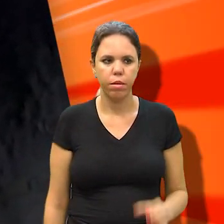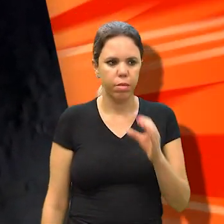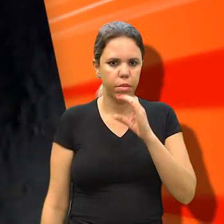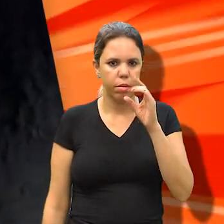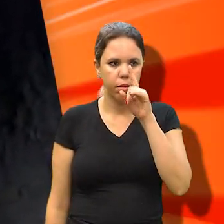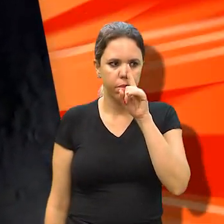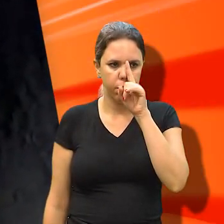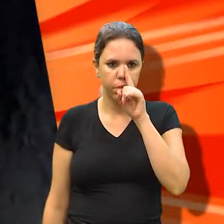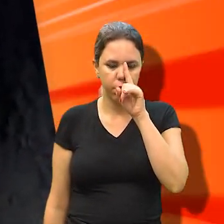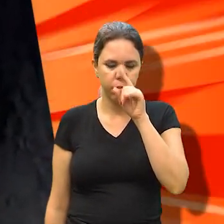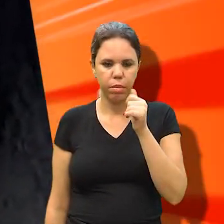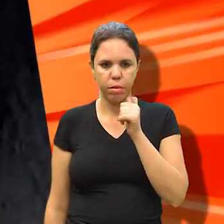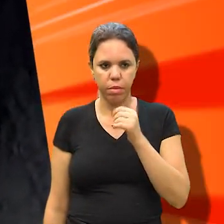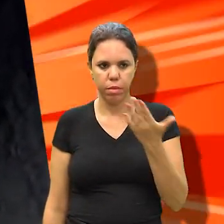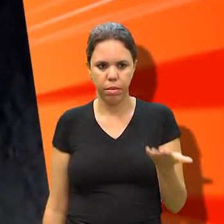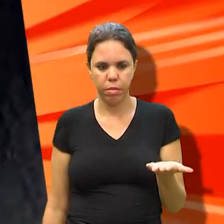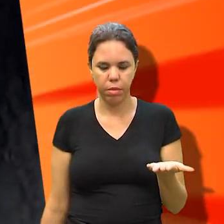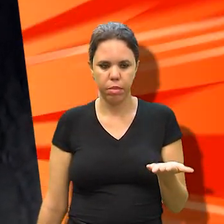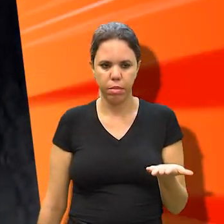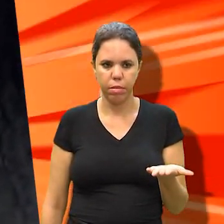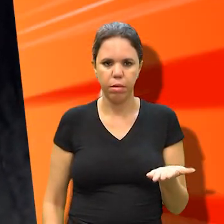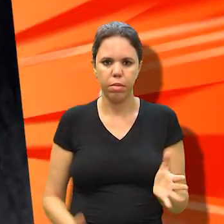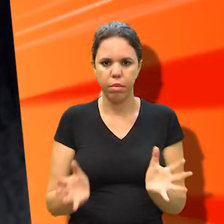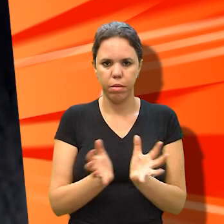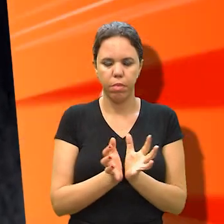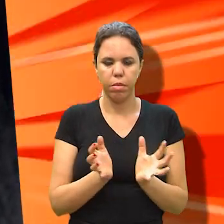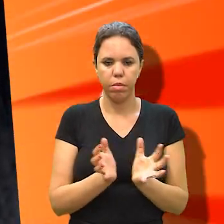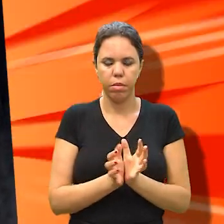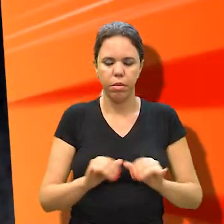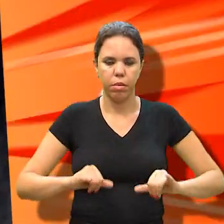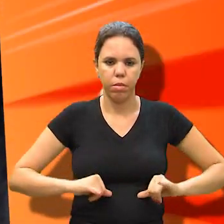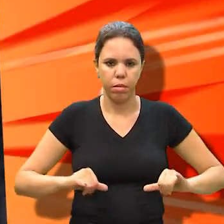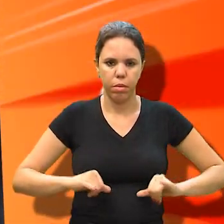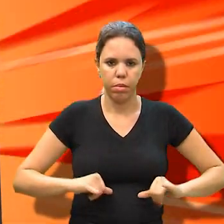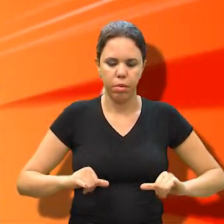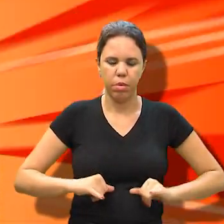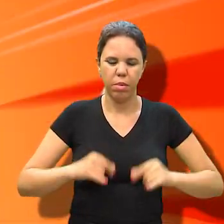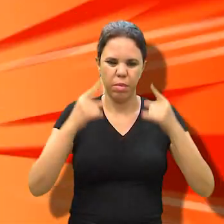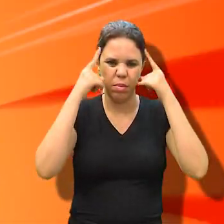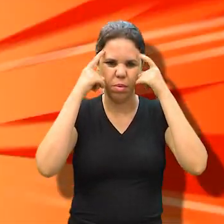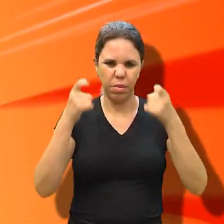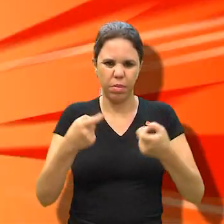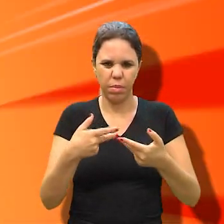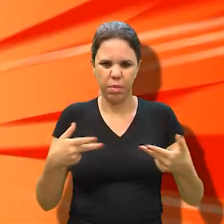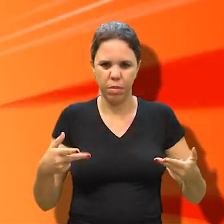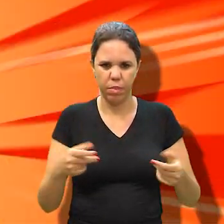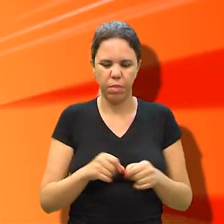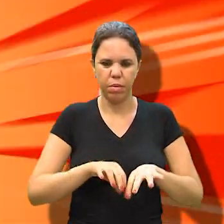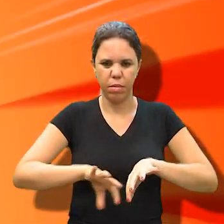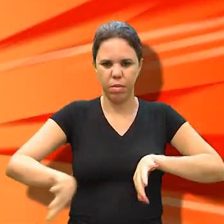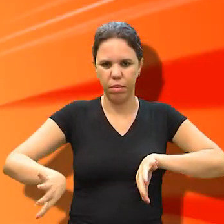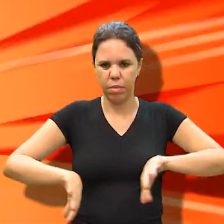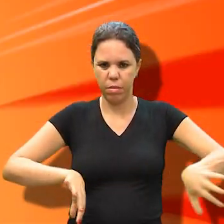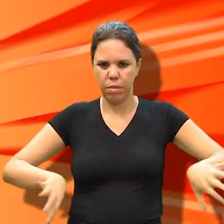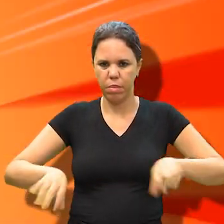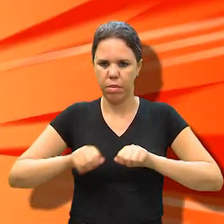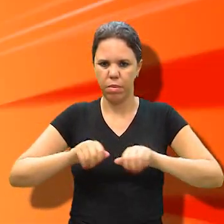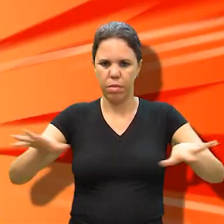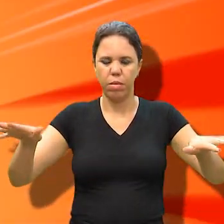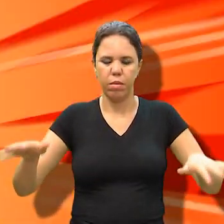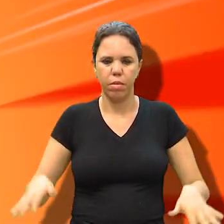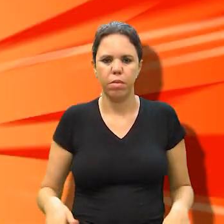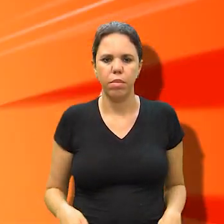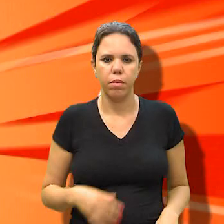estava correndo perigo, ela era oriunda de uma tribo que sofreu violência, que foi